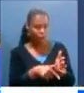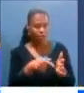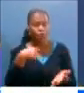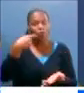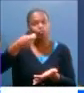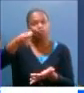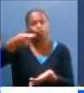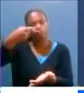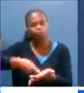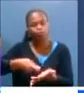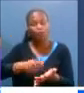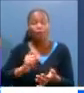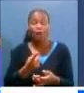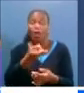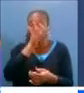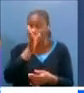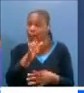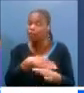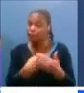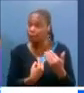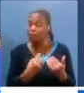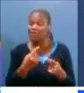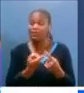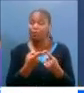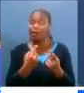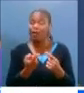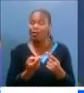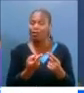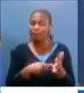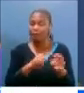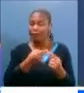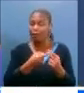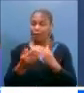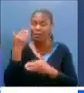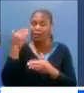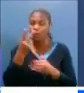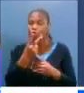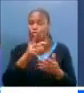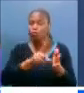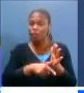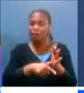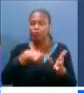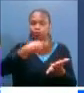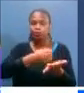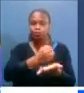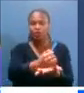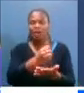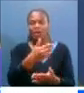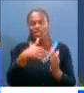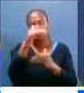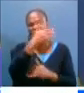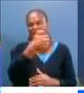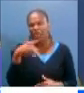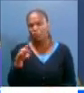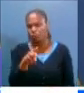são financiados para perceber se são de facto aplicados. Por exemplo, no ano passado, houve 2 projetos com financiamento acima de 500 mil escudos que acabaram por